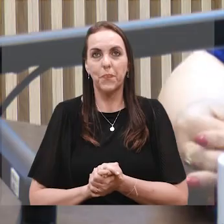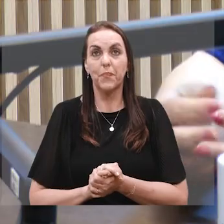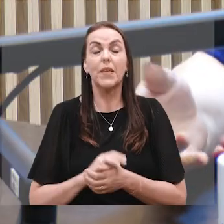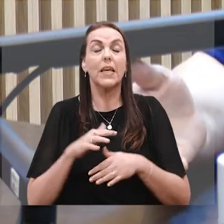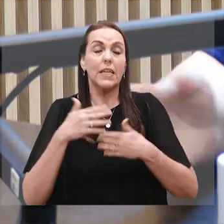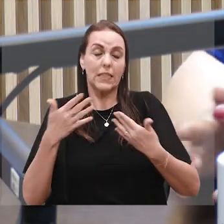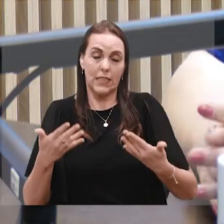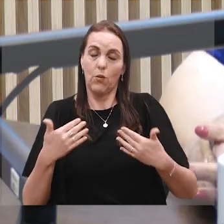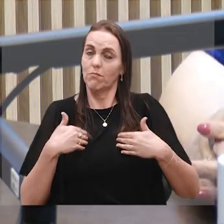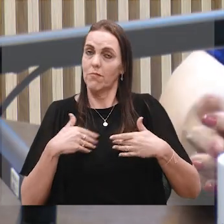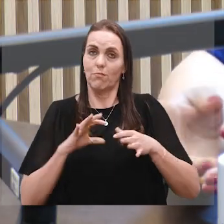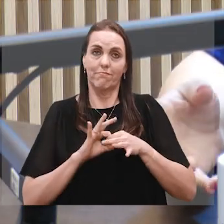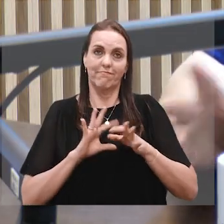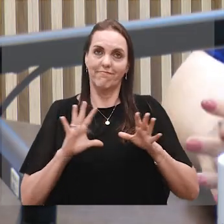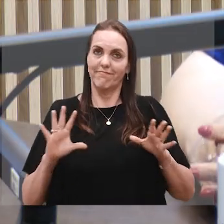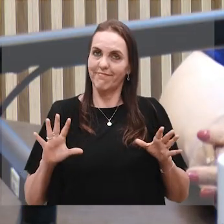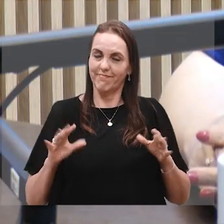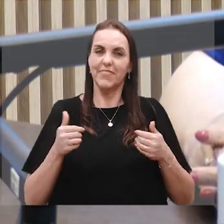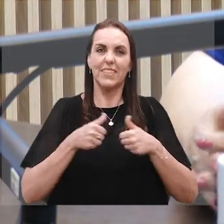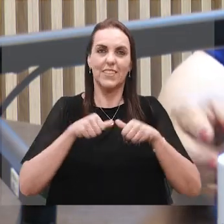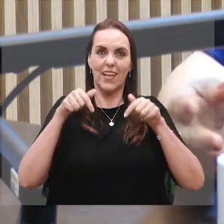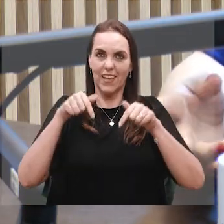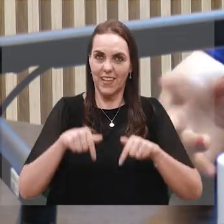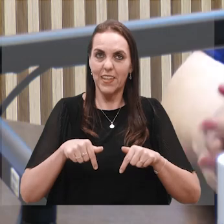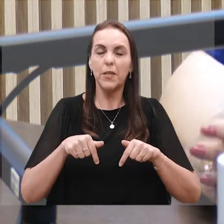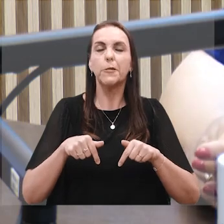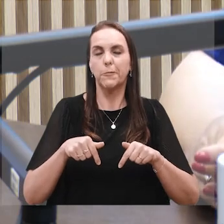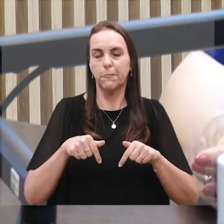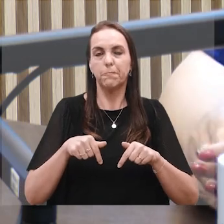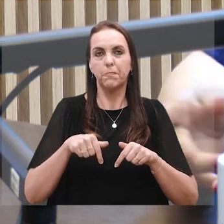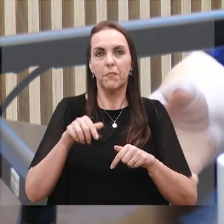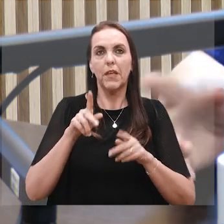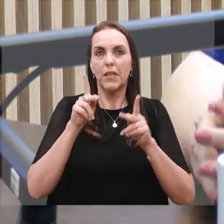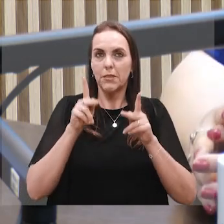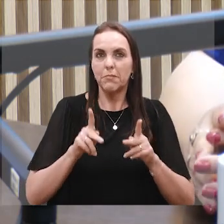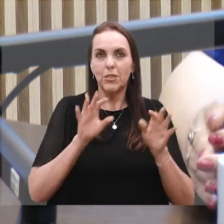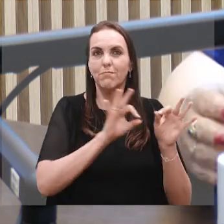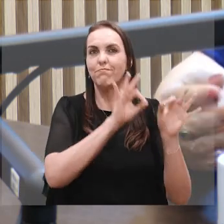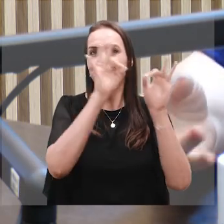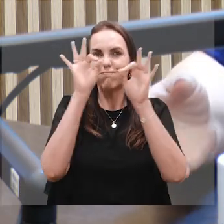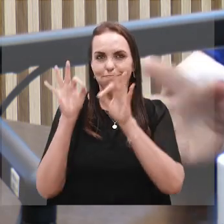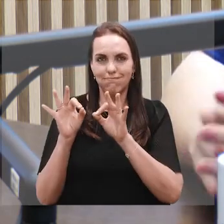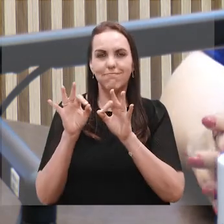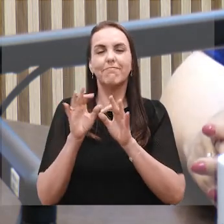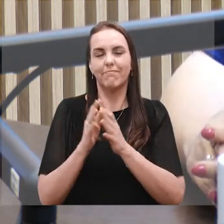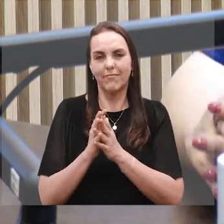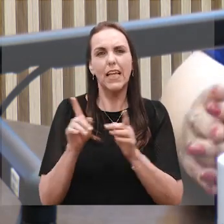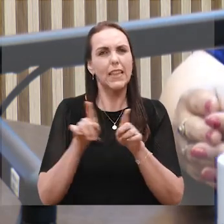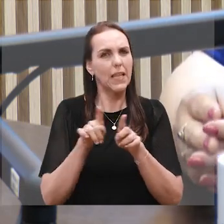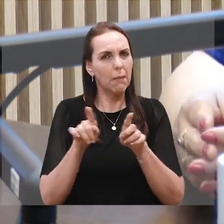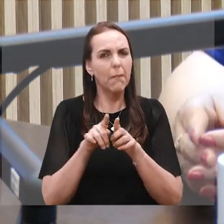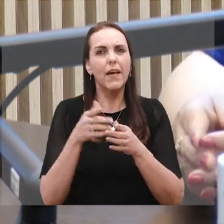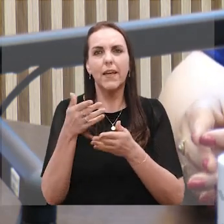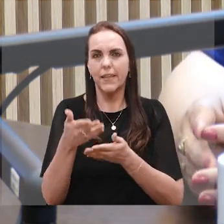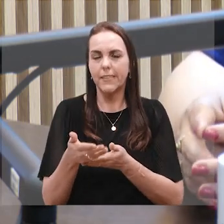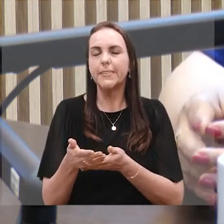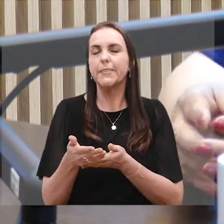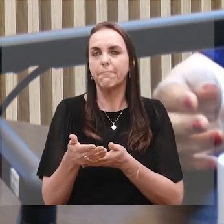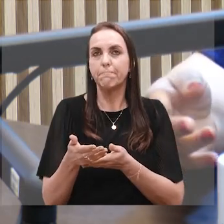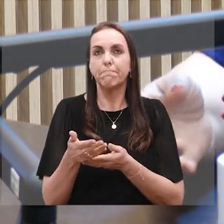finais. Bom, então eu me coloco à disposição, Fábio, para estar aqui, aos ouvintes que estão nos assistindo, que